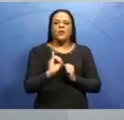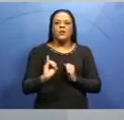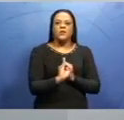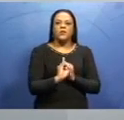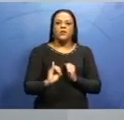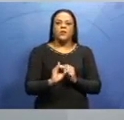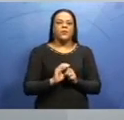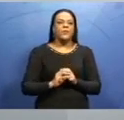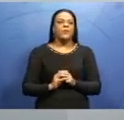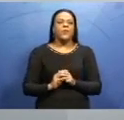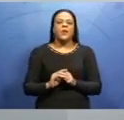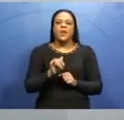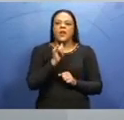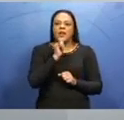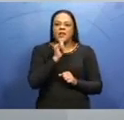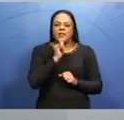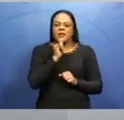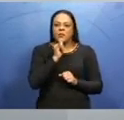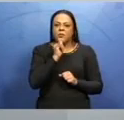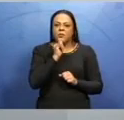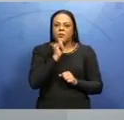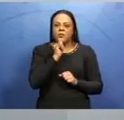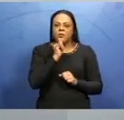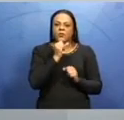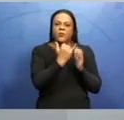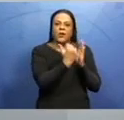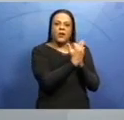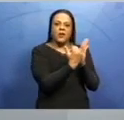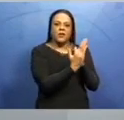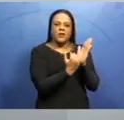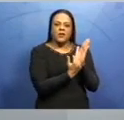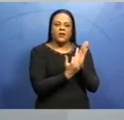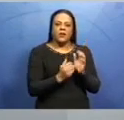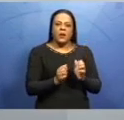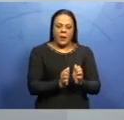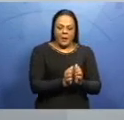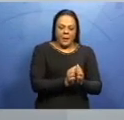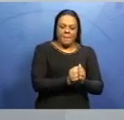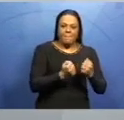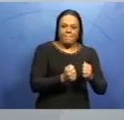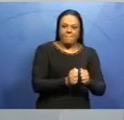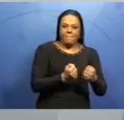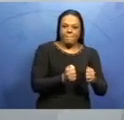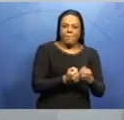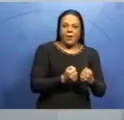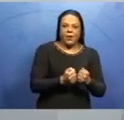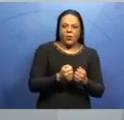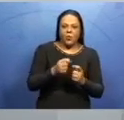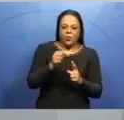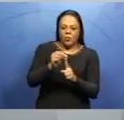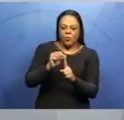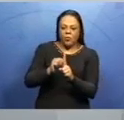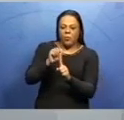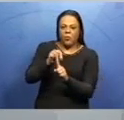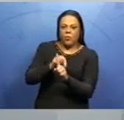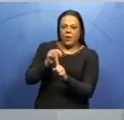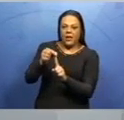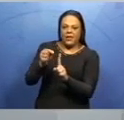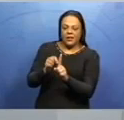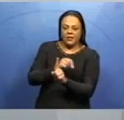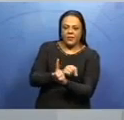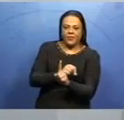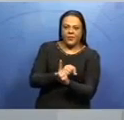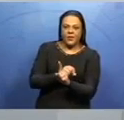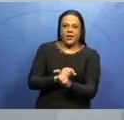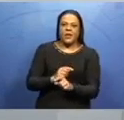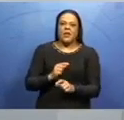Aqui temos um exemplo de uma receita. Pão de casca de banana. Receita dividida em 2